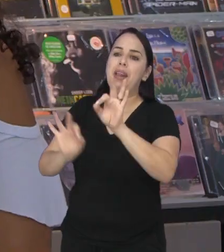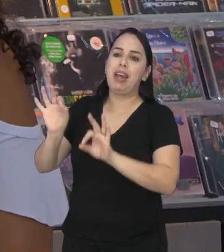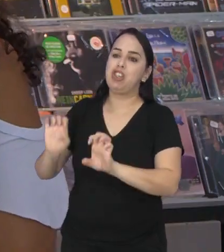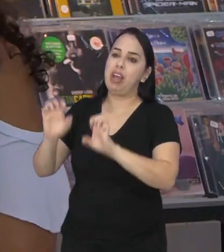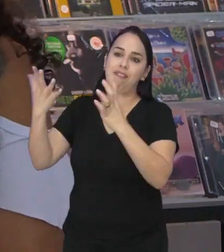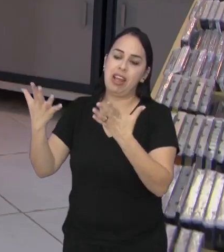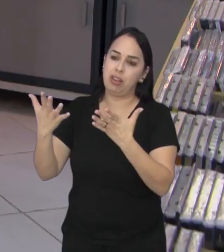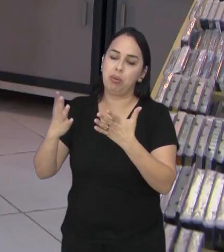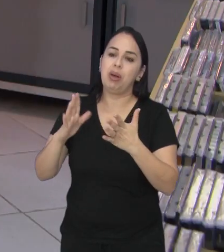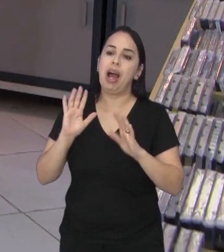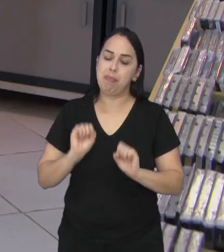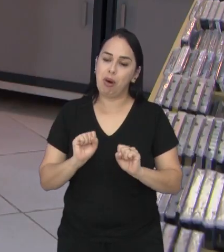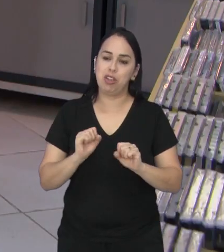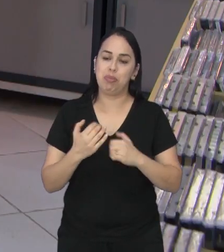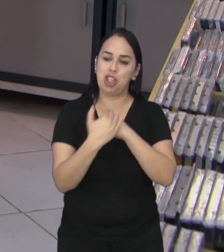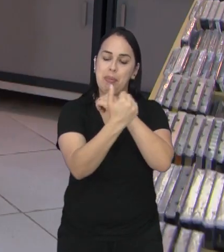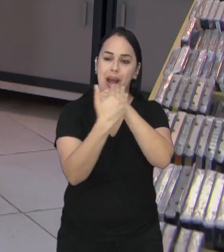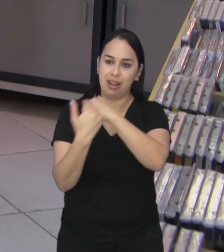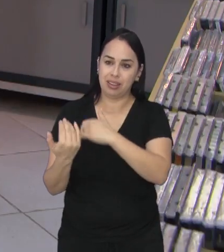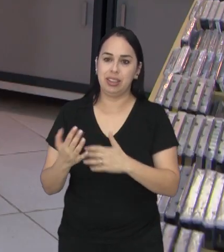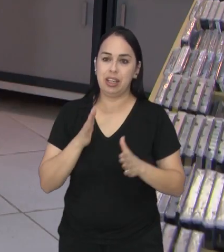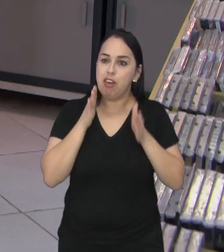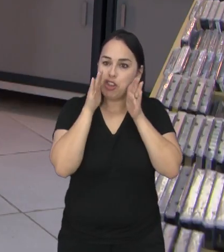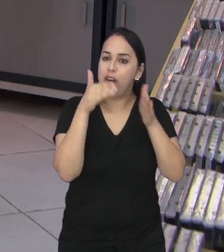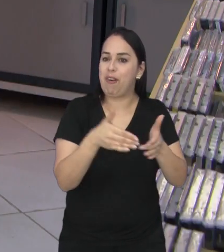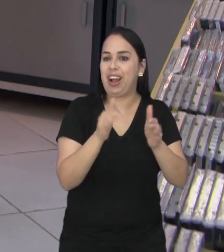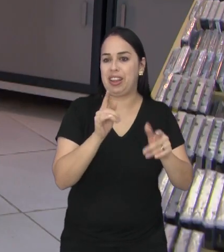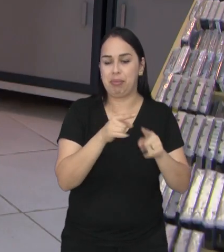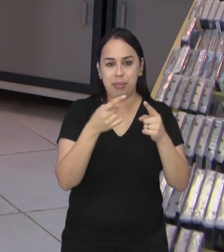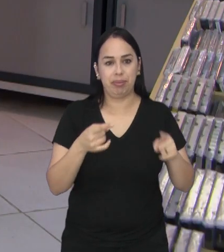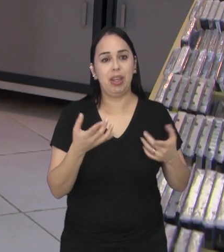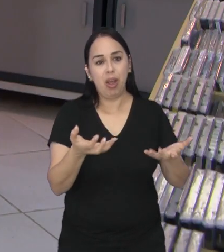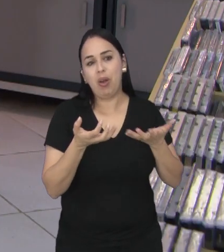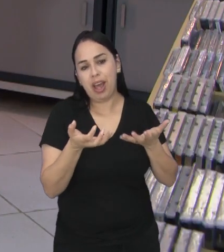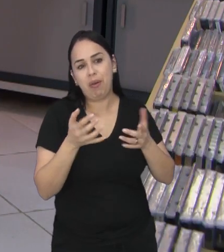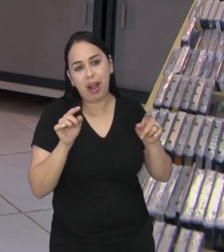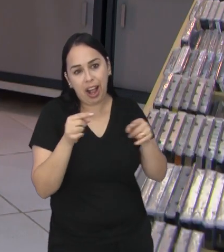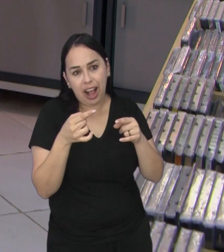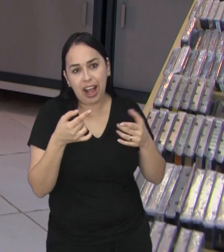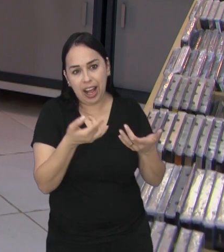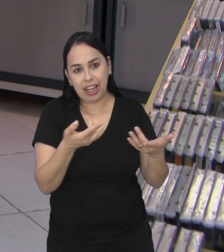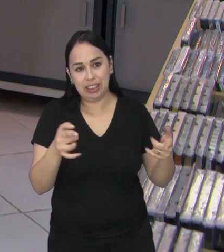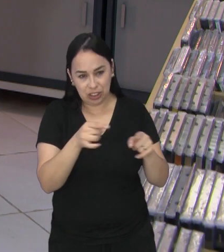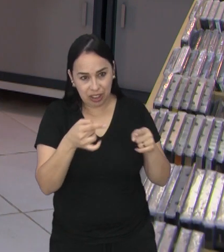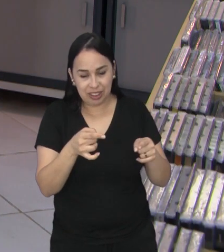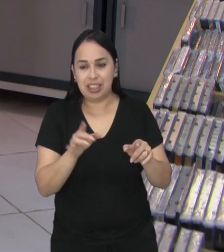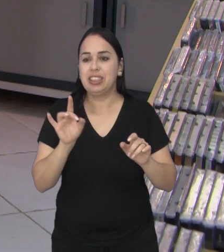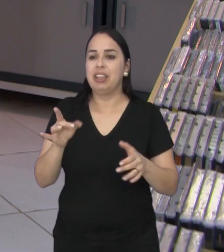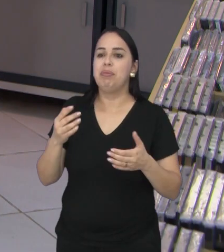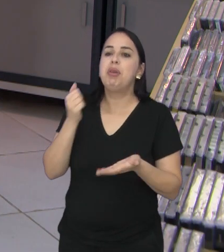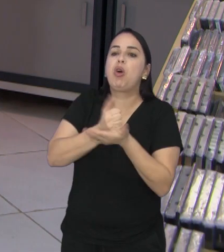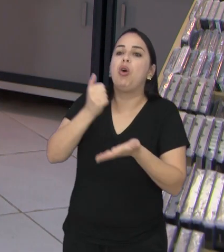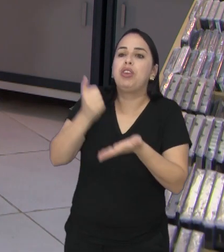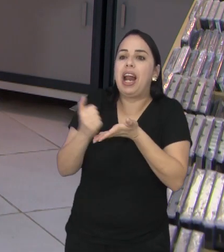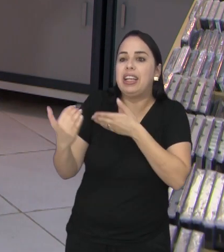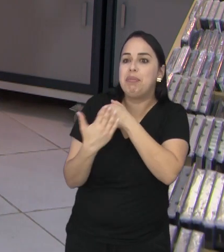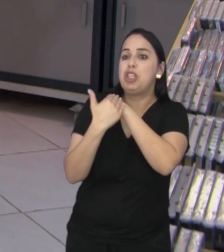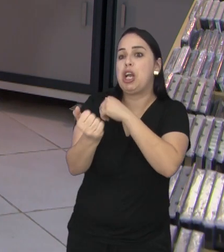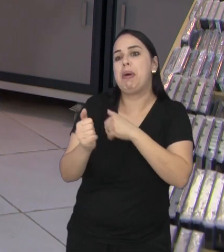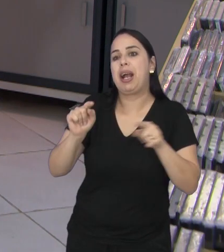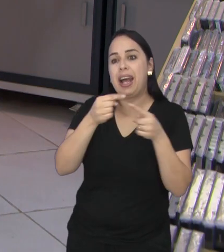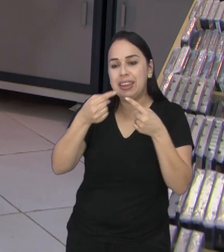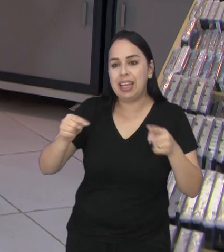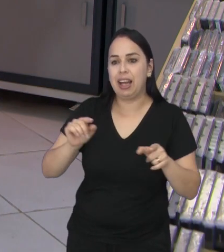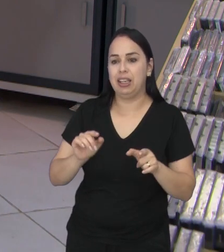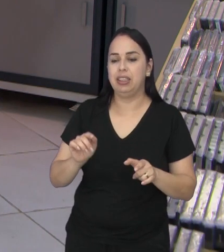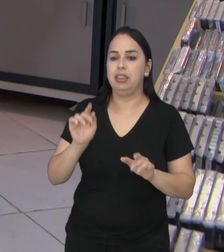Olha que legal. Não, mas você quer cantar também, né? Então eu quero cantar. É isso, me contratem pra eu cantar. De compor e tal. Essa